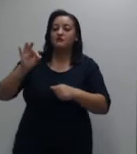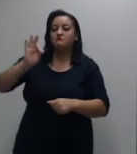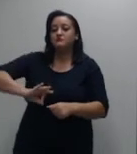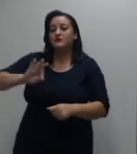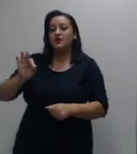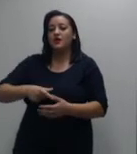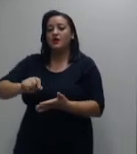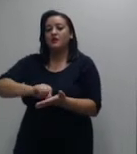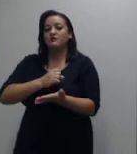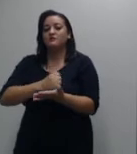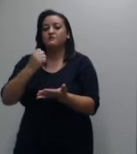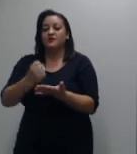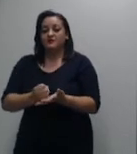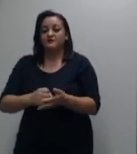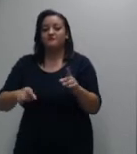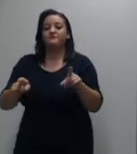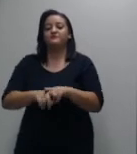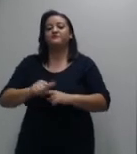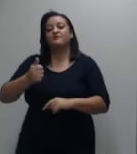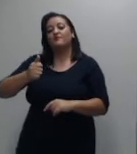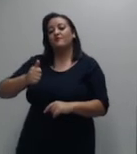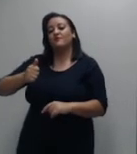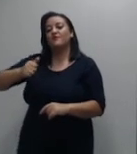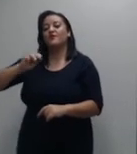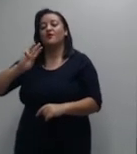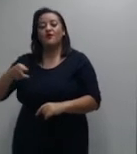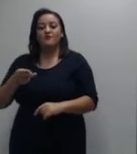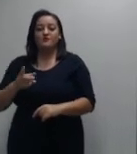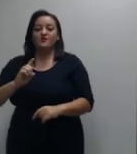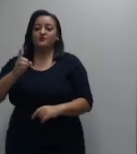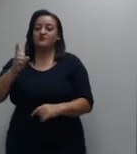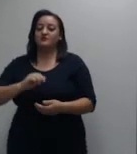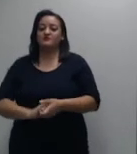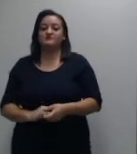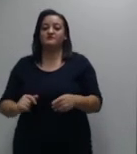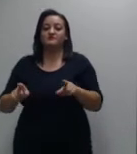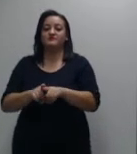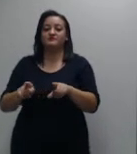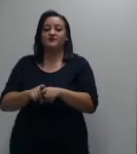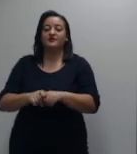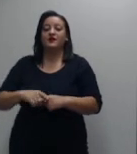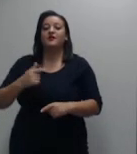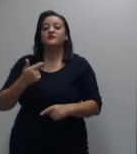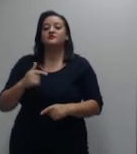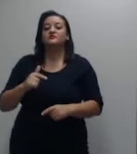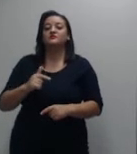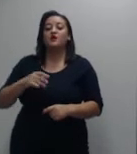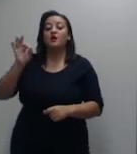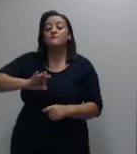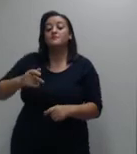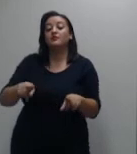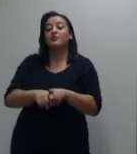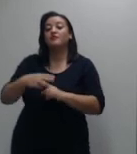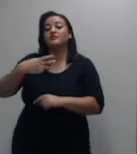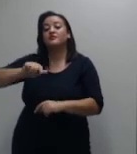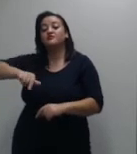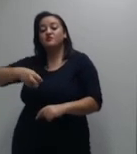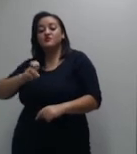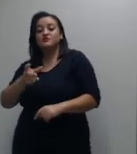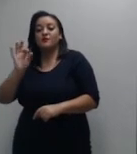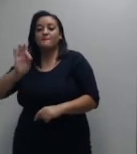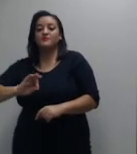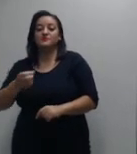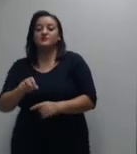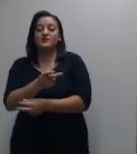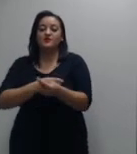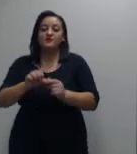assinatura do contrato um milhão de dólar estadunidense é o segundo ao PCdoB três e meio por cento do capital social